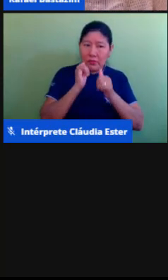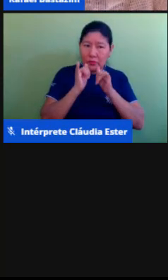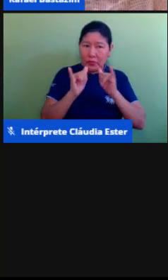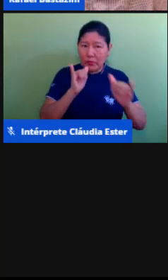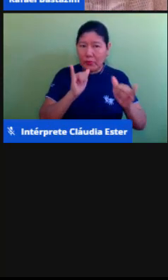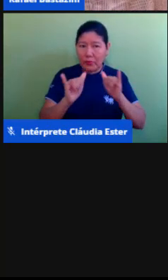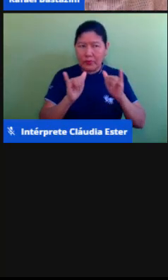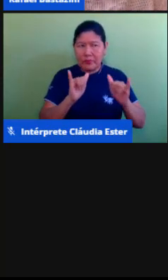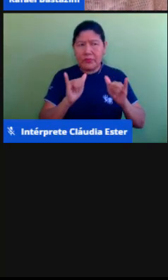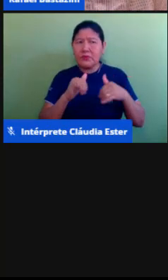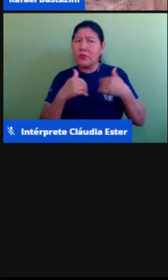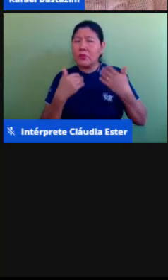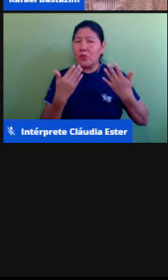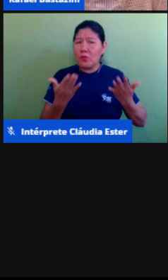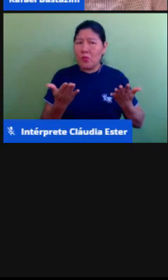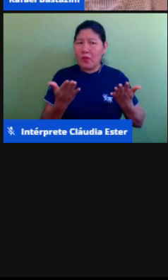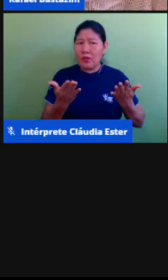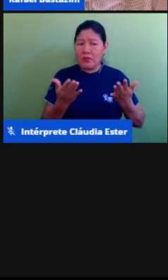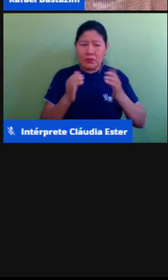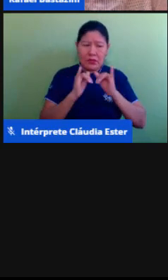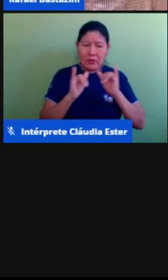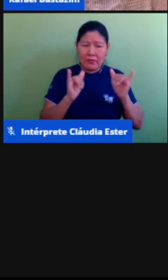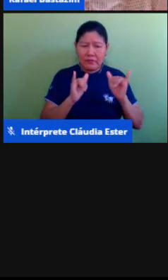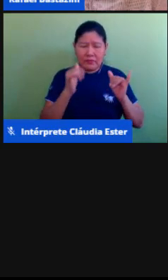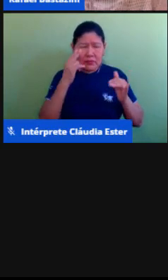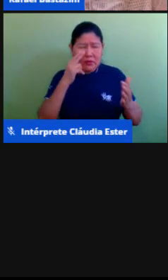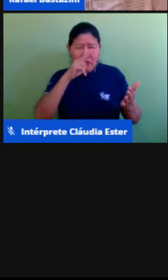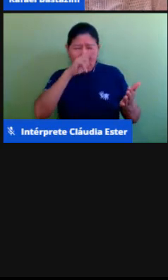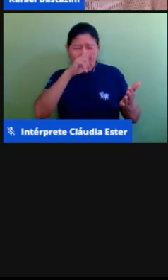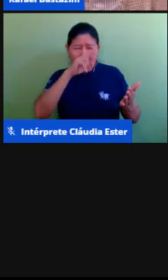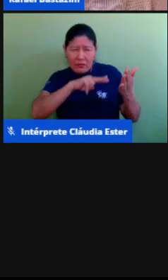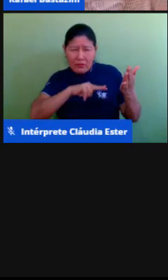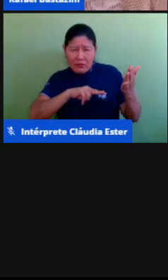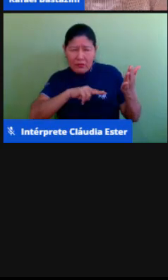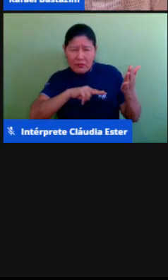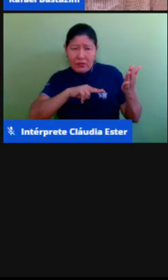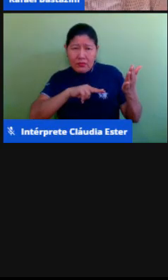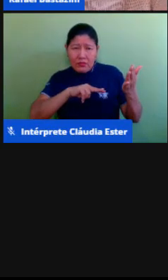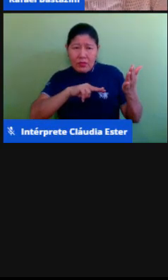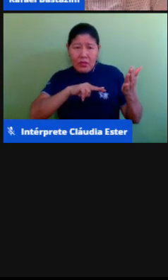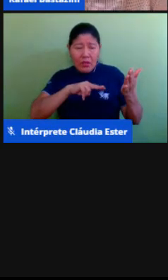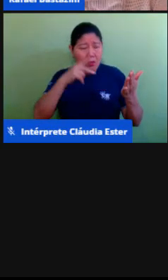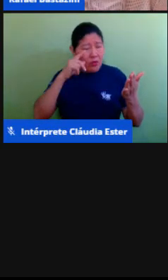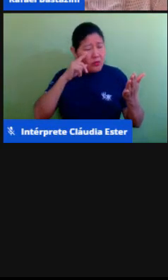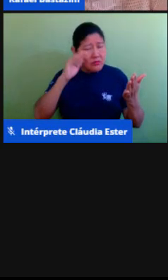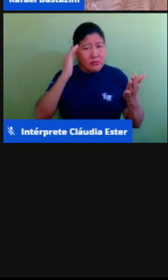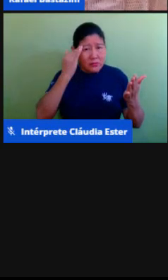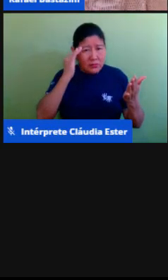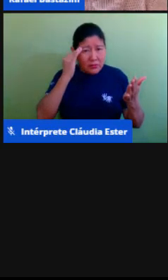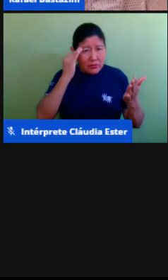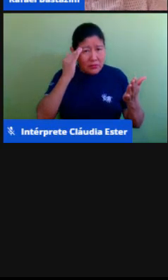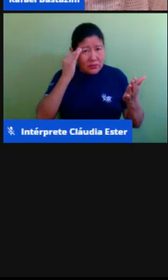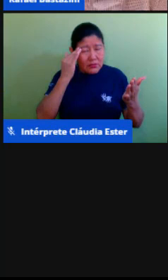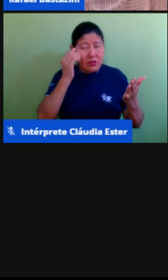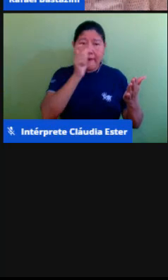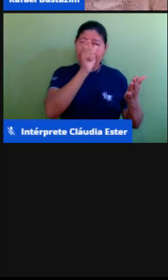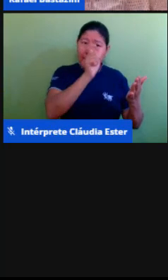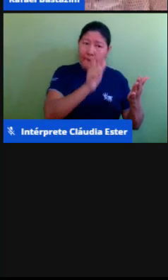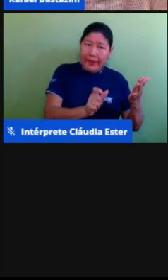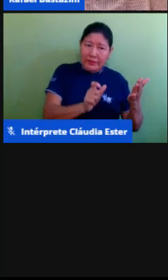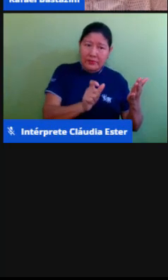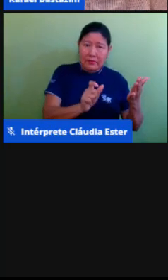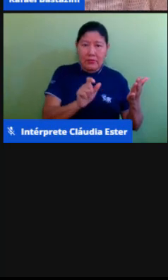mensagens elas não são lidas ou não são interpretadas de maneira homogênea entre os sujeitos. Então, eu olhando